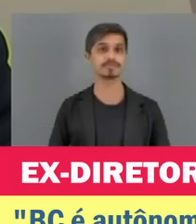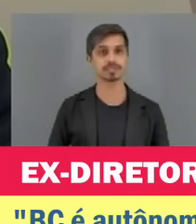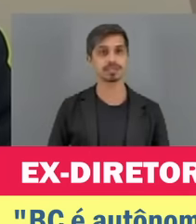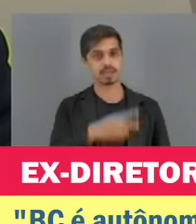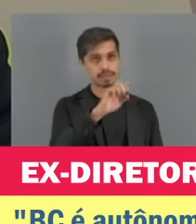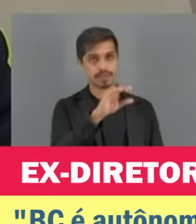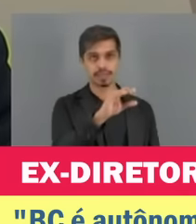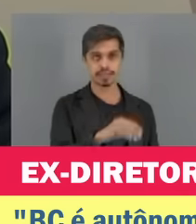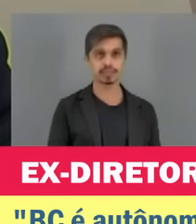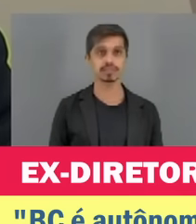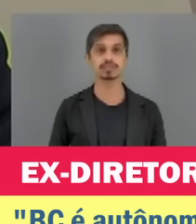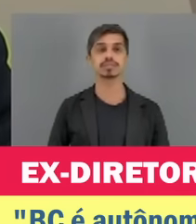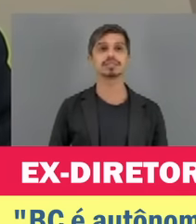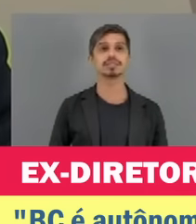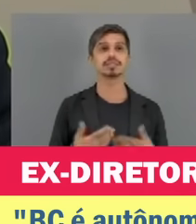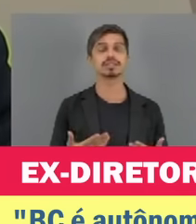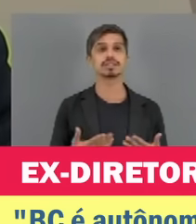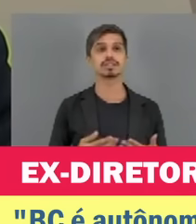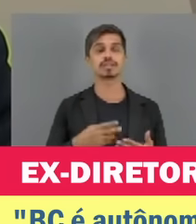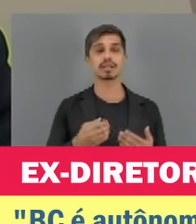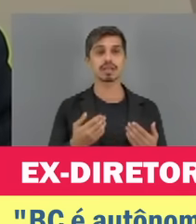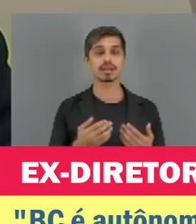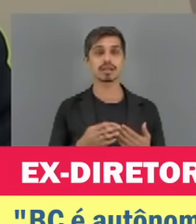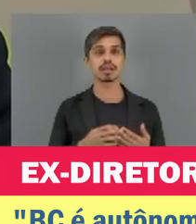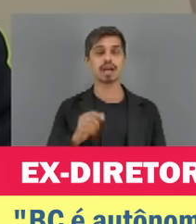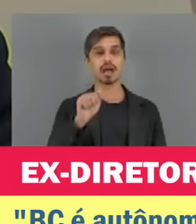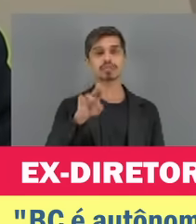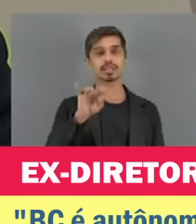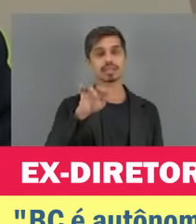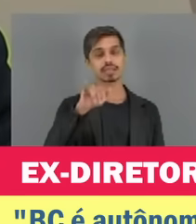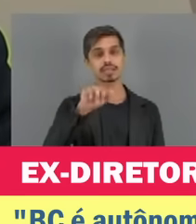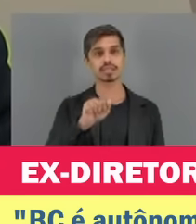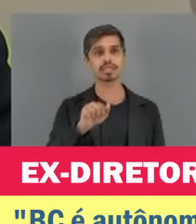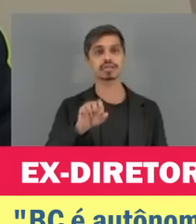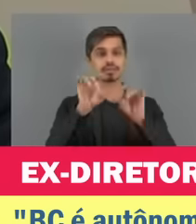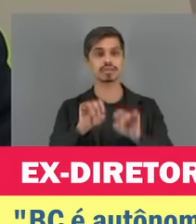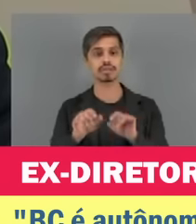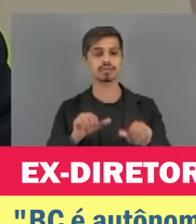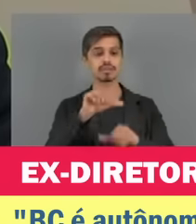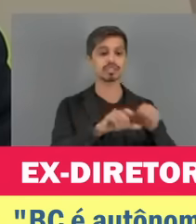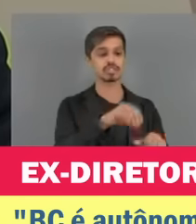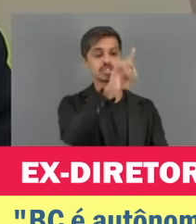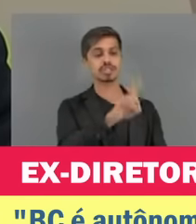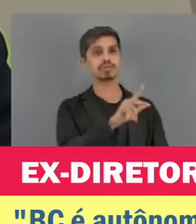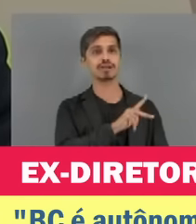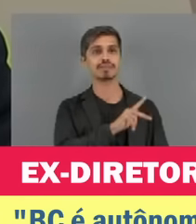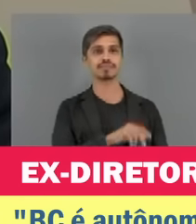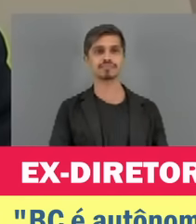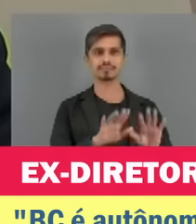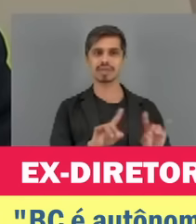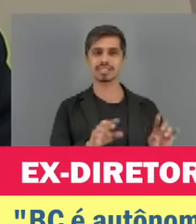PEC, como já foi dito aqui, transforma o Banco Central de autarquia especial em empresa pública de direito privado. Ora, as atribuições do Banco Central